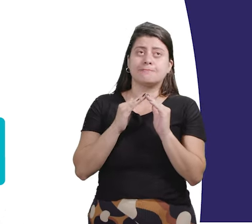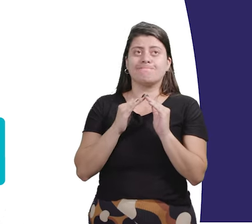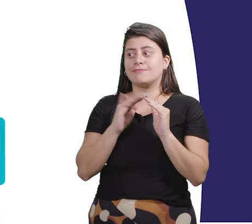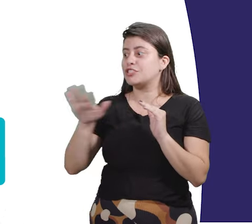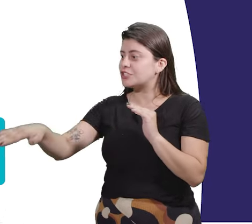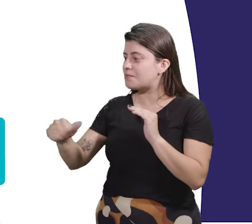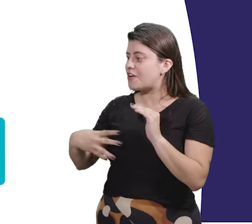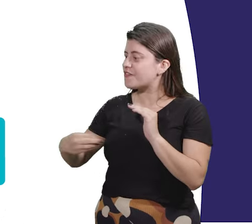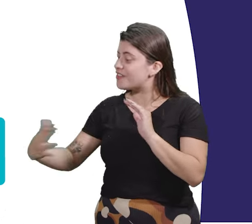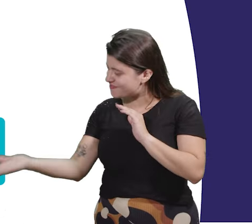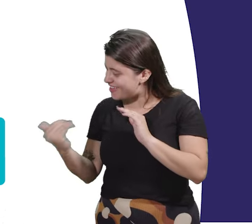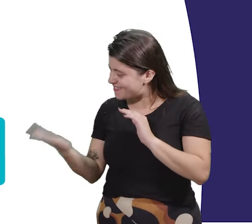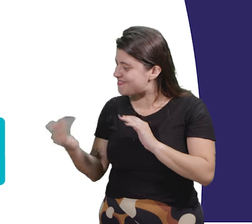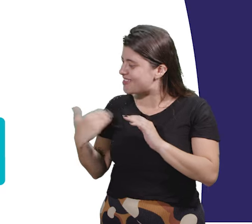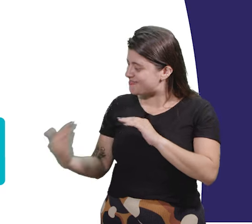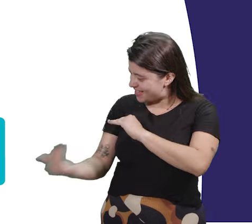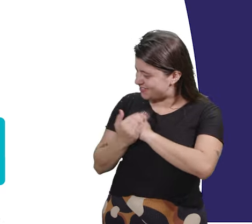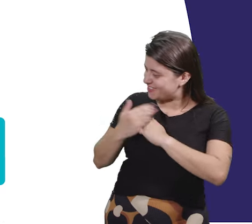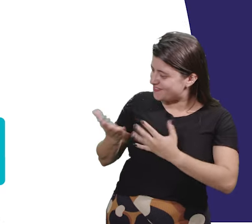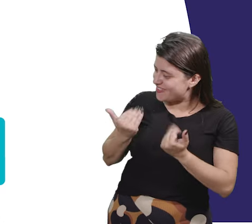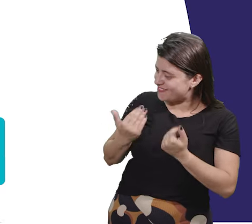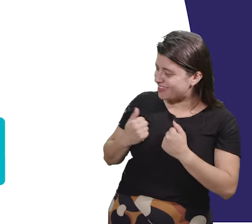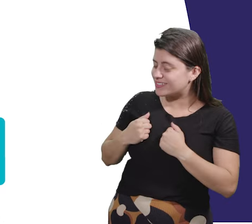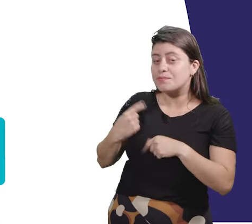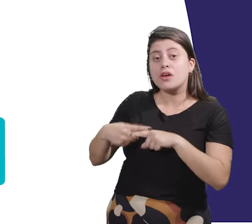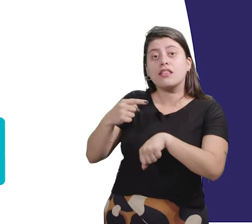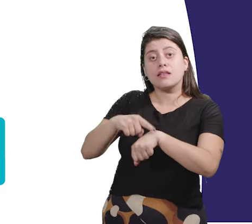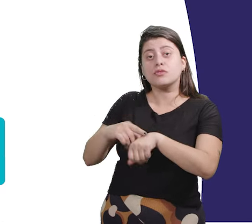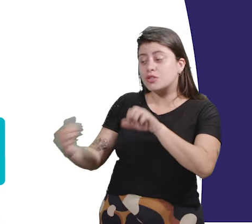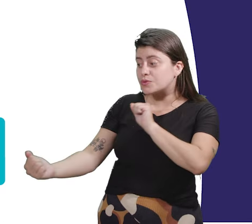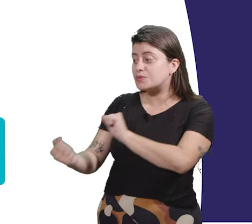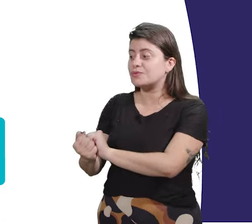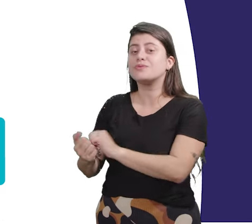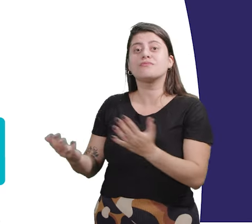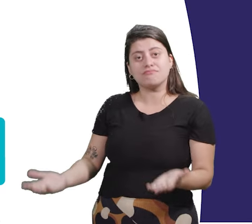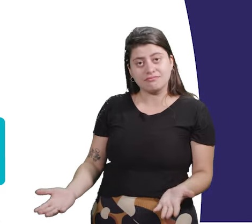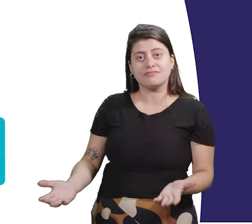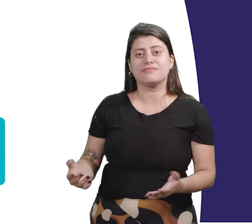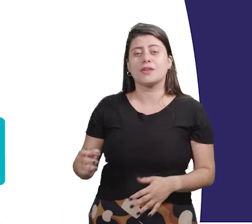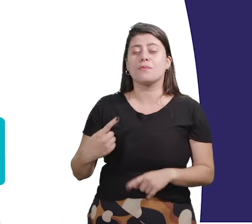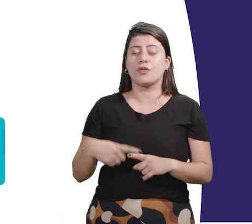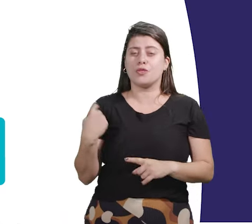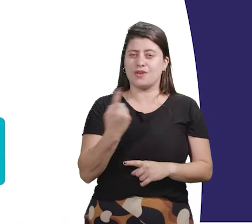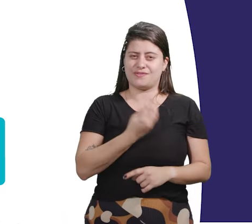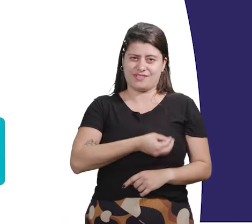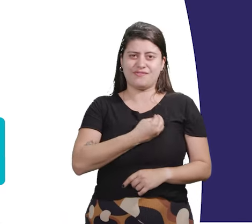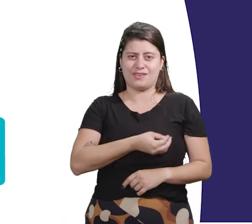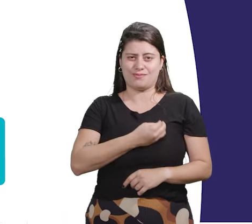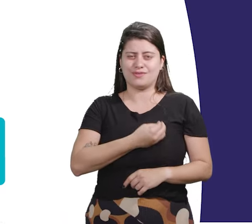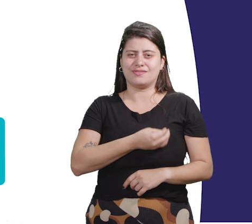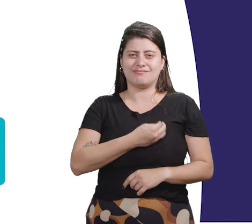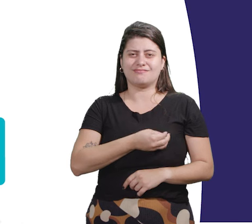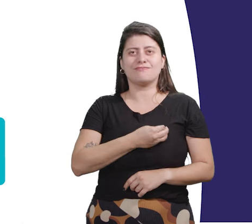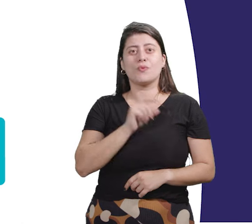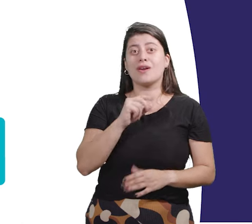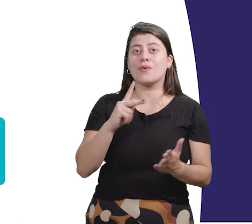ela ajudar, que você já está tendo um tempo ali junto com aquela criança. A gente vive numa realidade onde existe